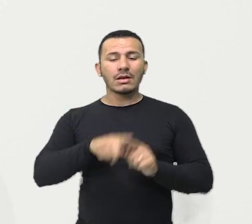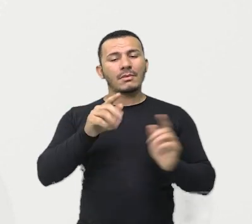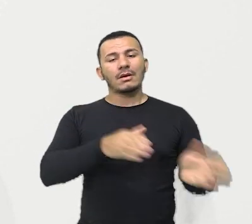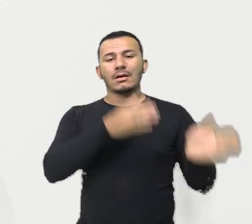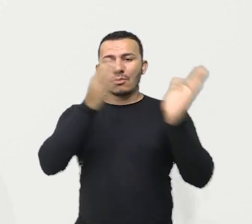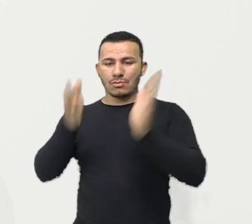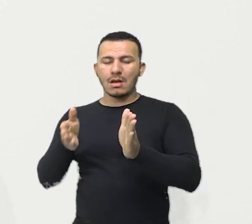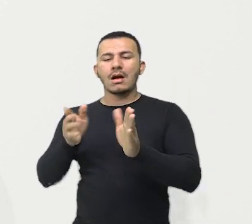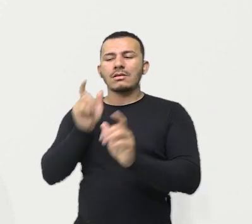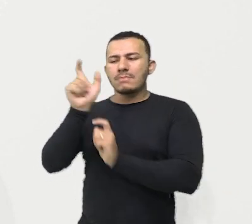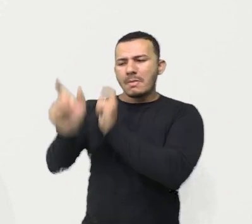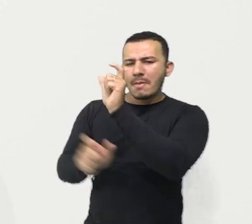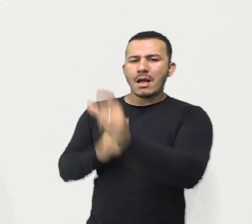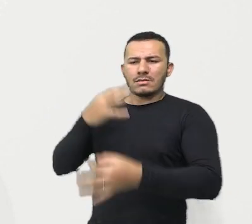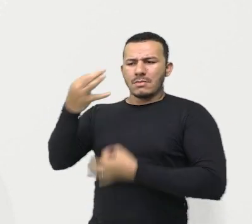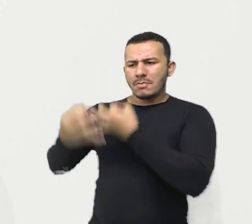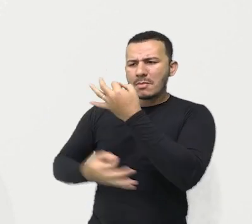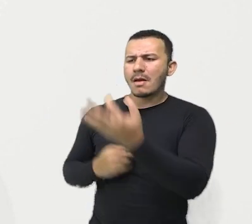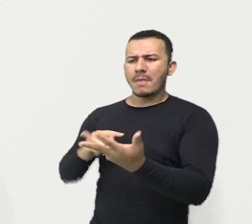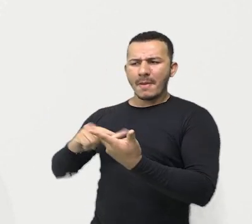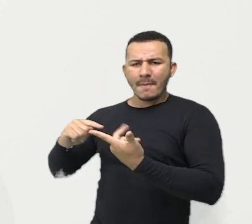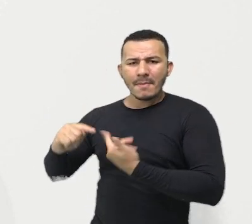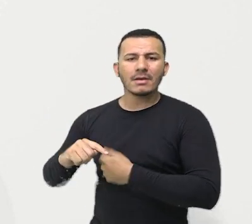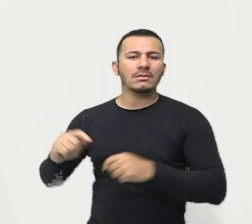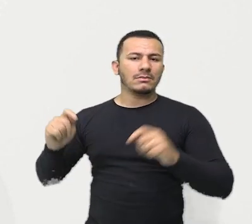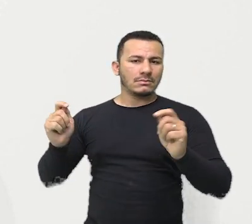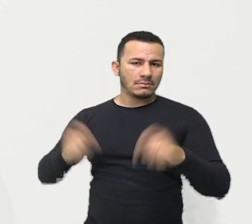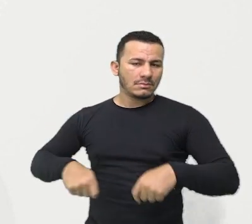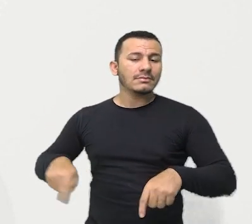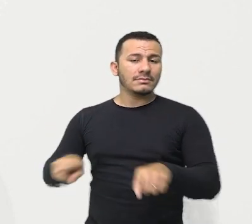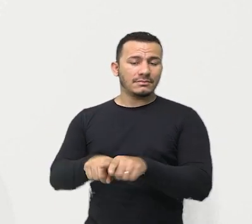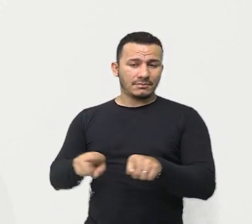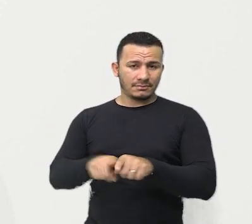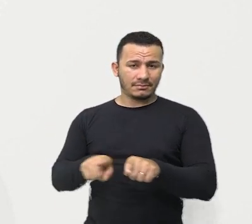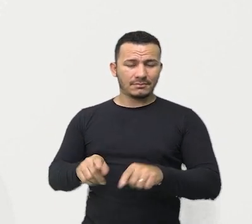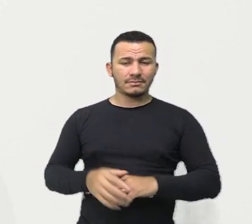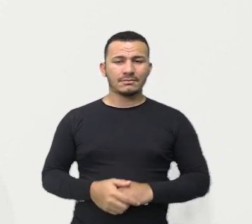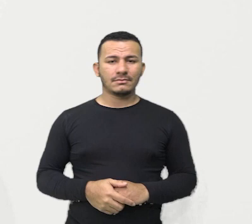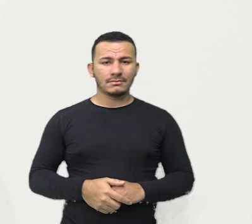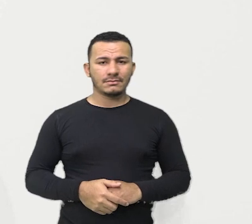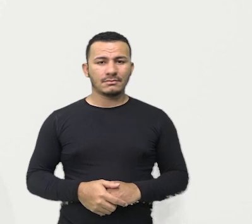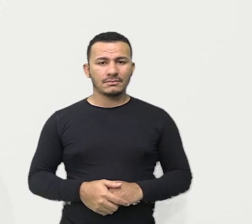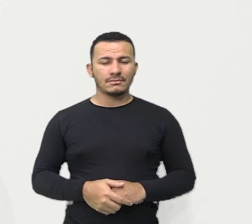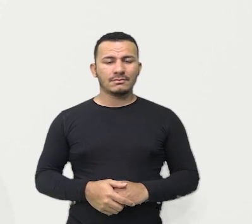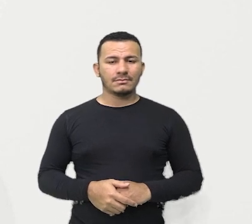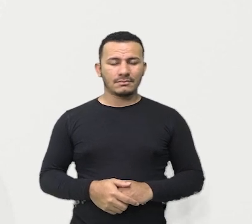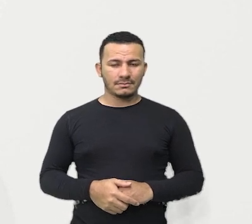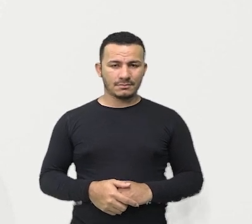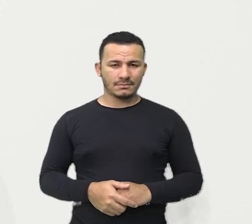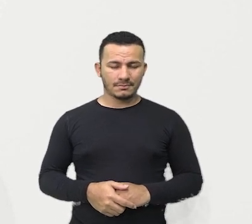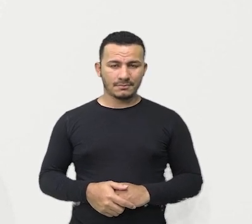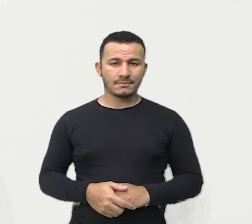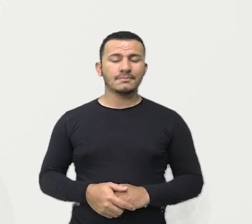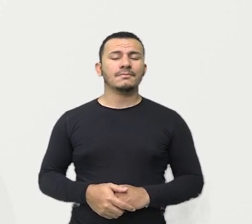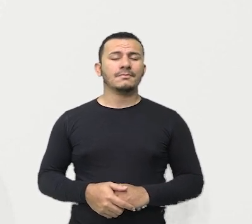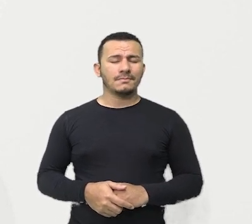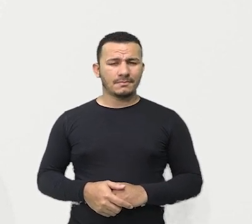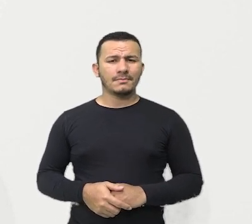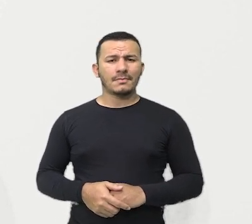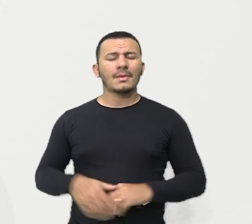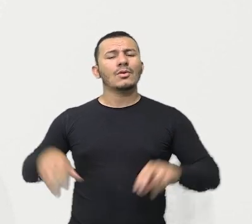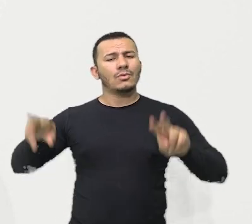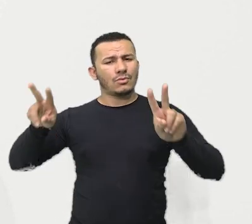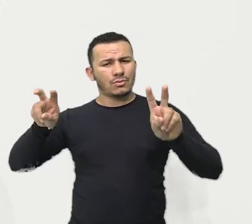também é utilizado para críticas, que foi o que aconteceu com aquela charge, porque contextualmente,